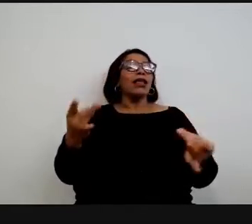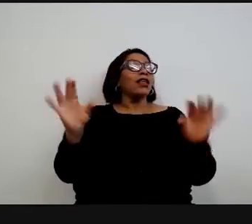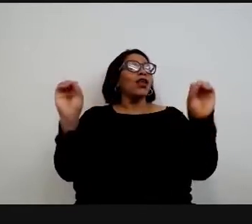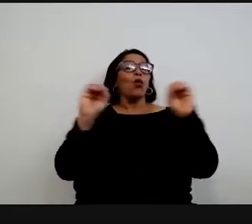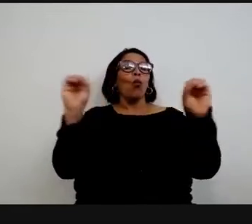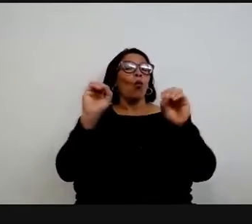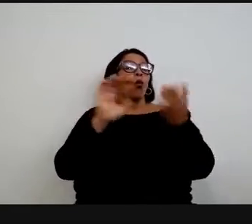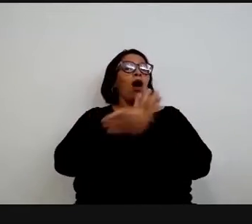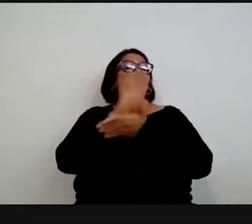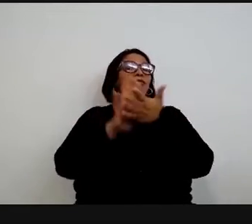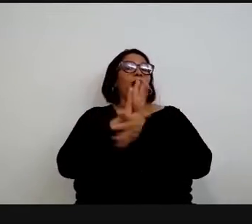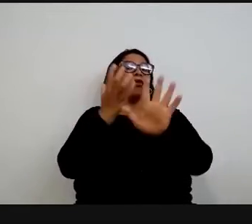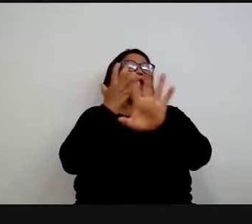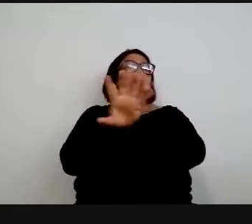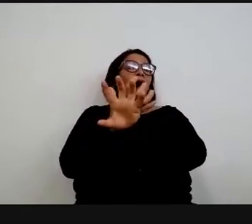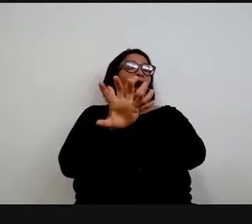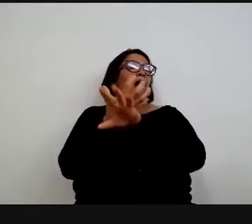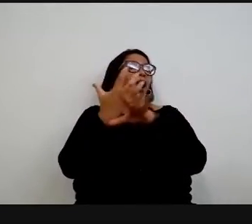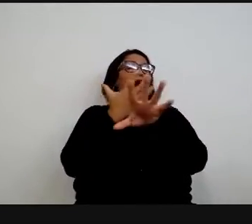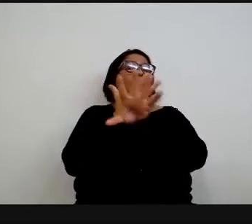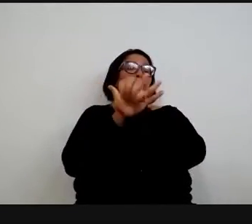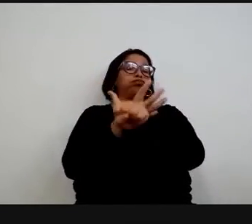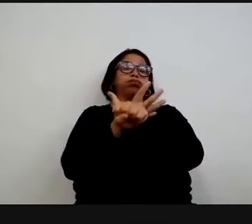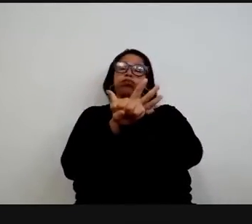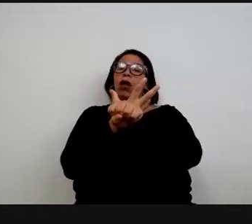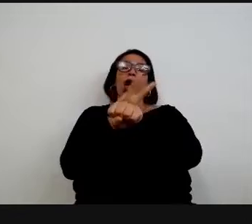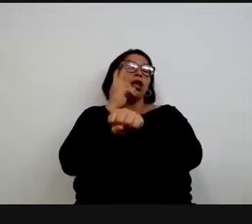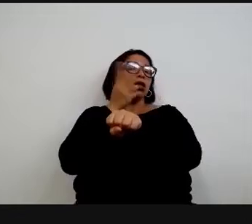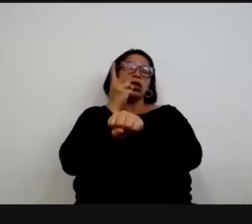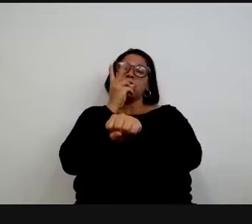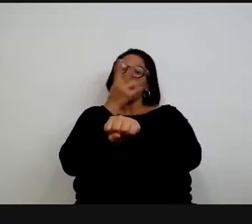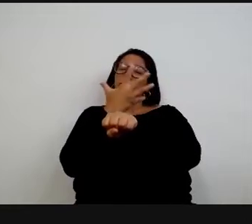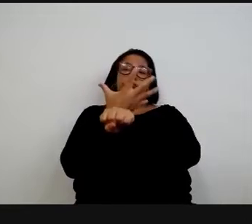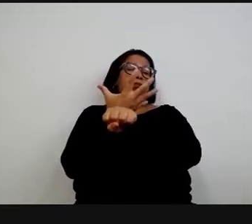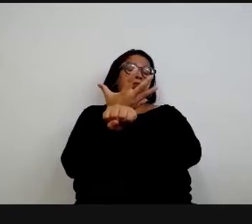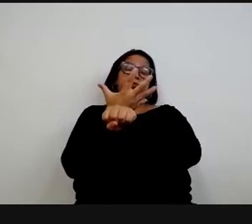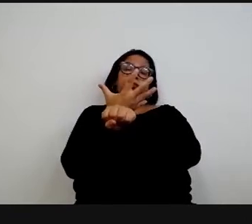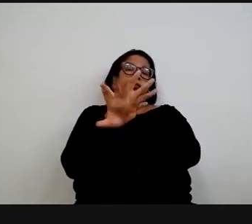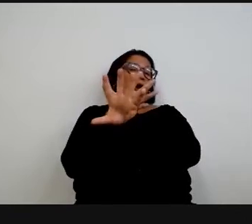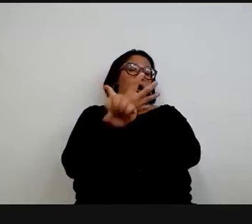Isso é uma questão que as escolas também precisam estar